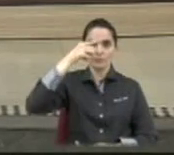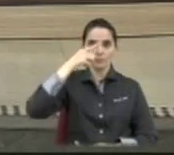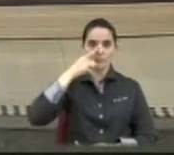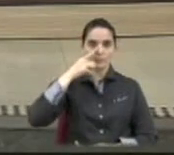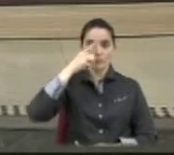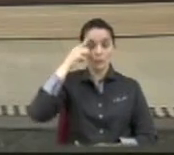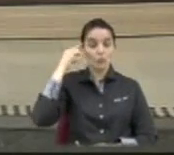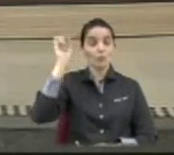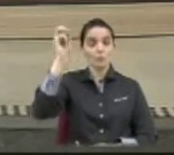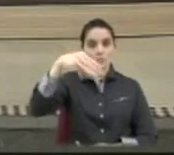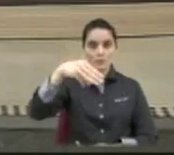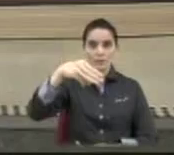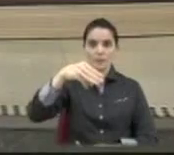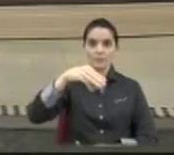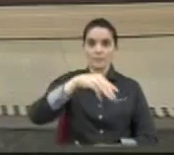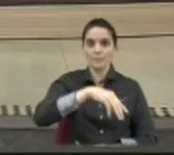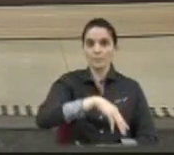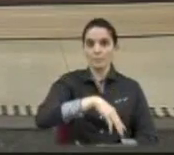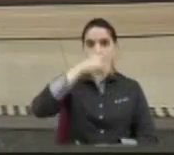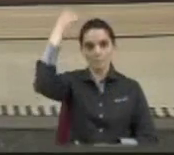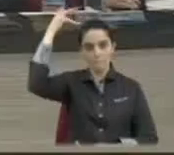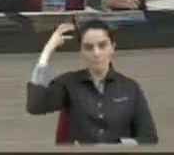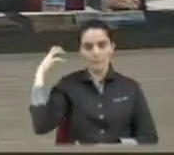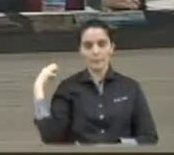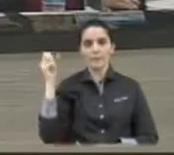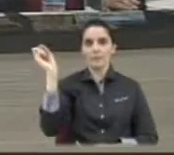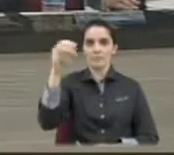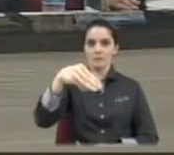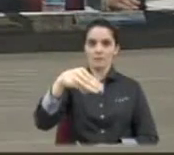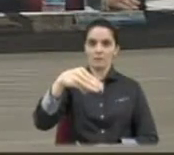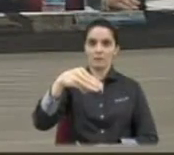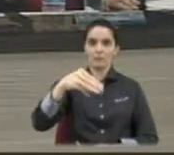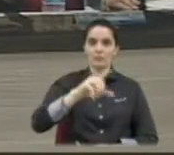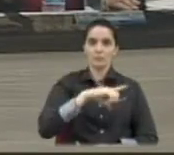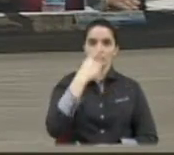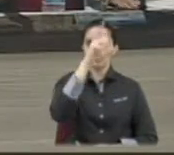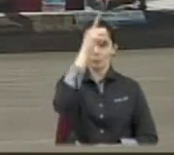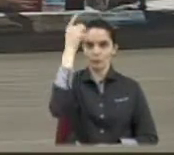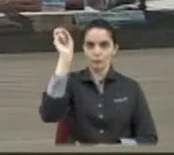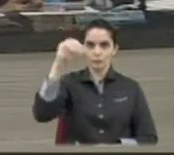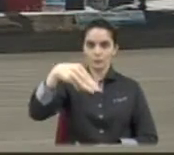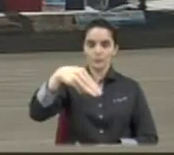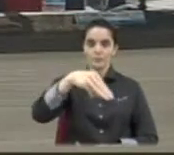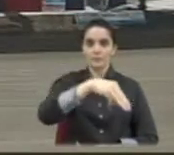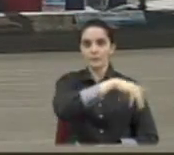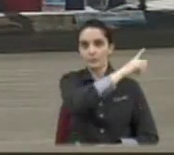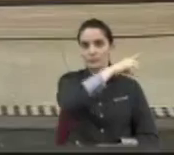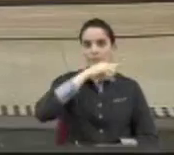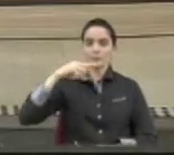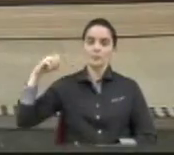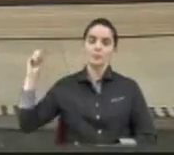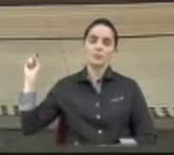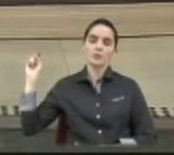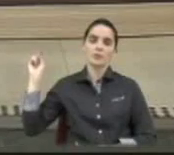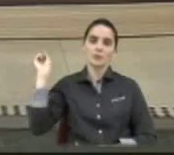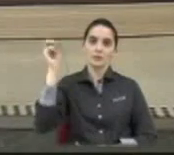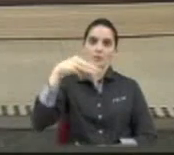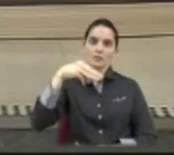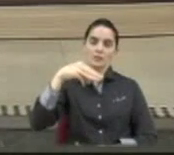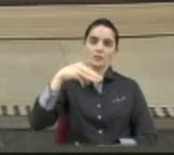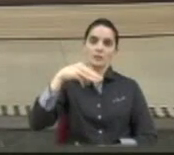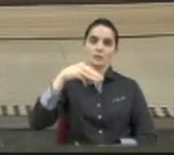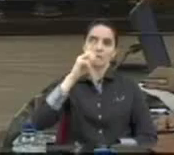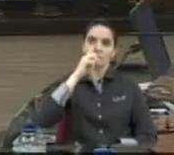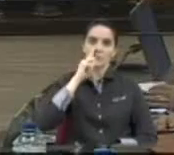César Pereira dos Santos. Sim. Lucinês Aparecida Bogo. Sim. Luiz Fernando Silveira. Sim. Mayra Rosana Gama da Araújo Silva Costa.